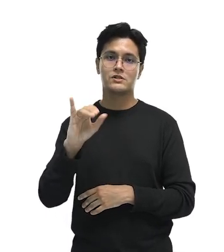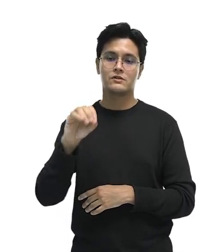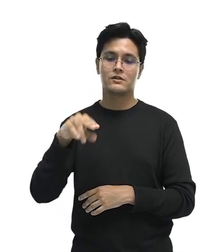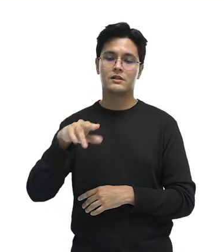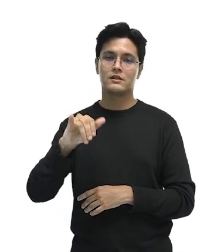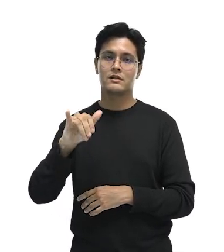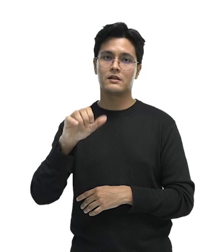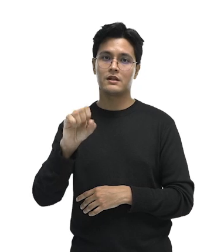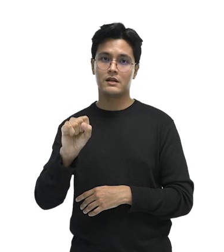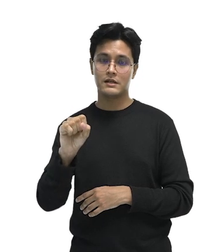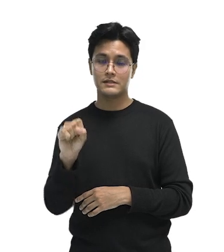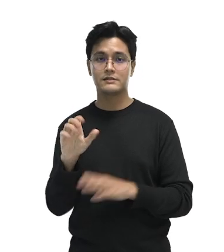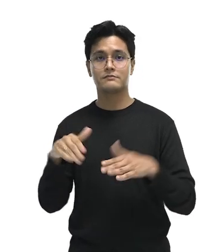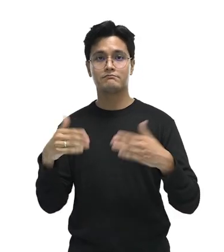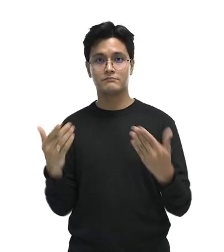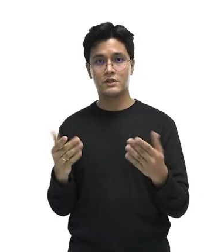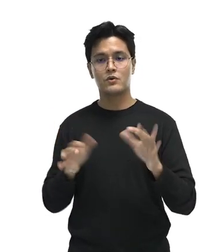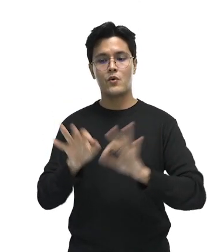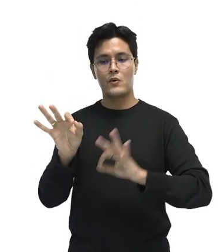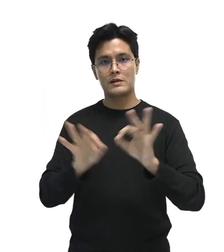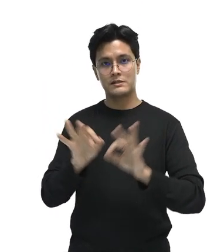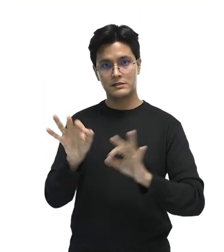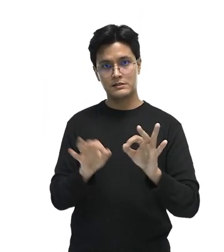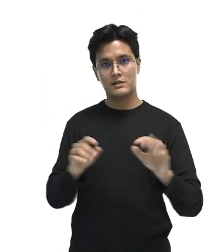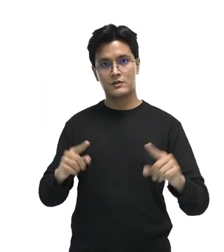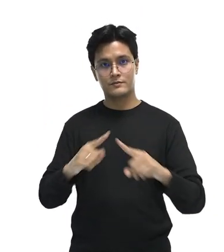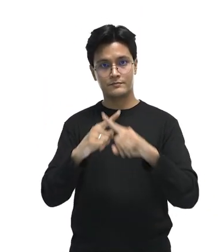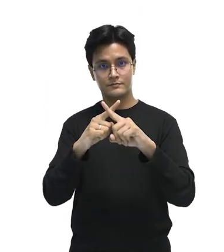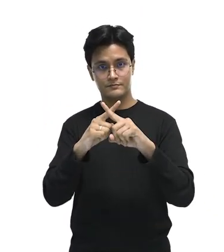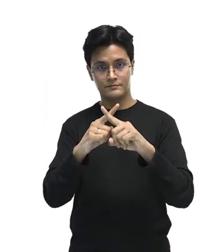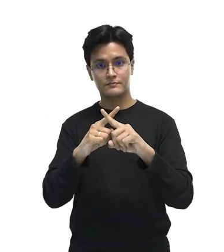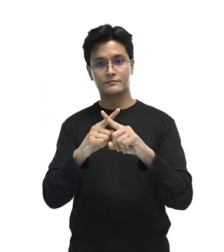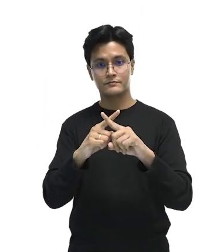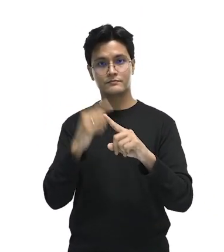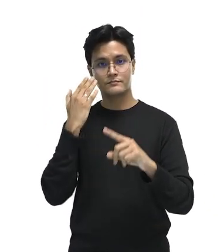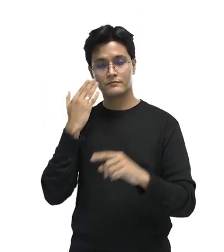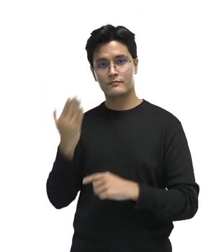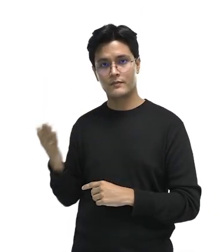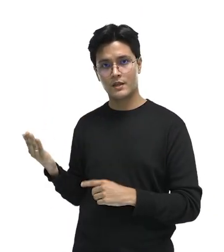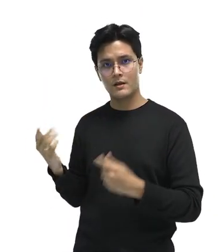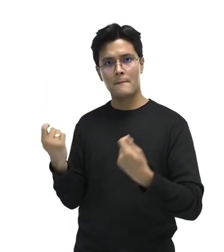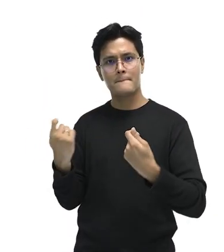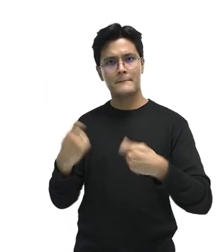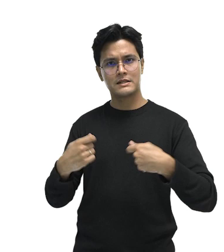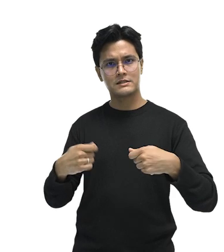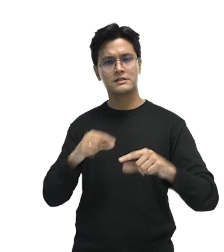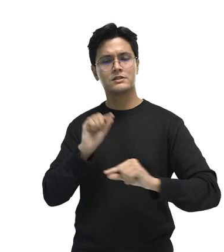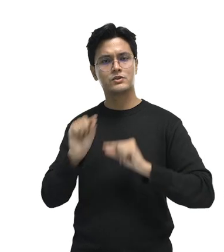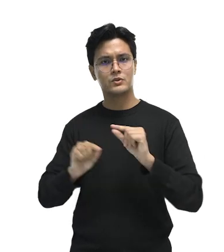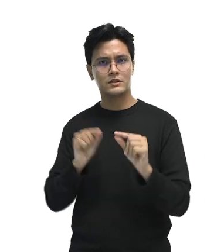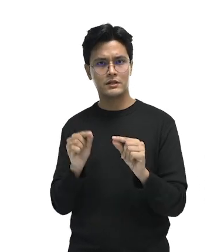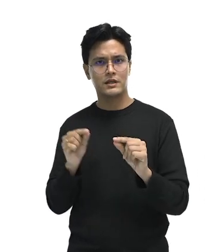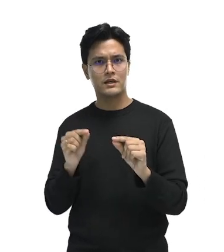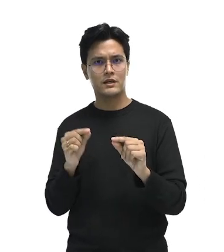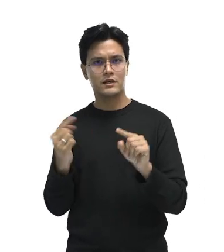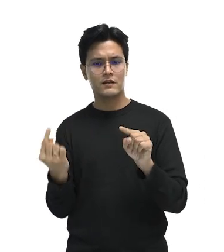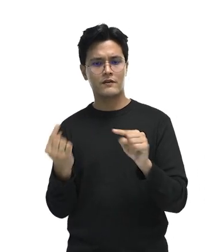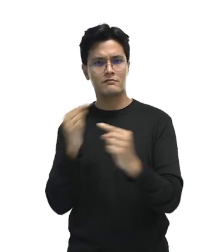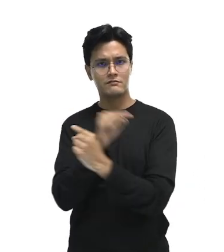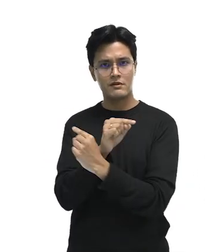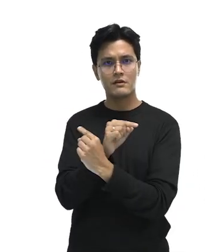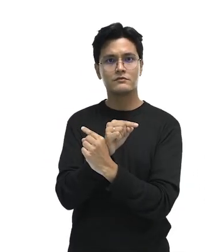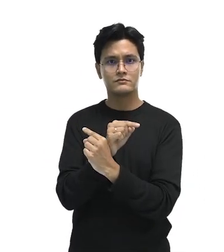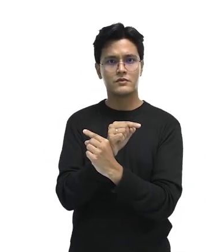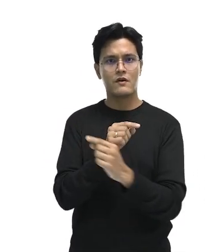minha proporção, que é essa aqui de baixo, não há necessidade de eu inverter uma das